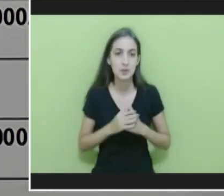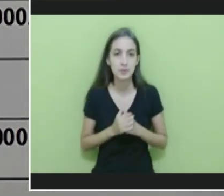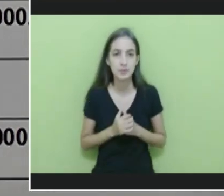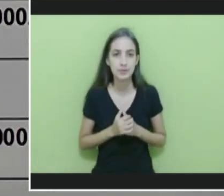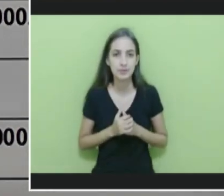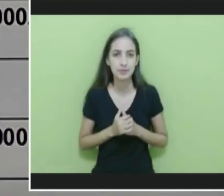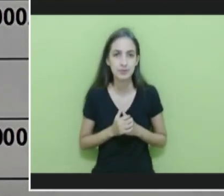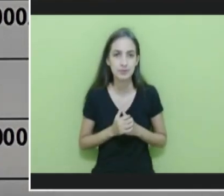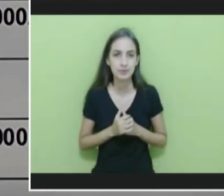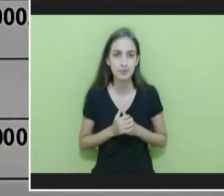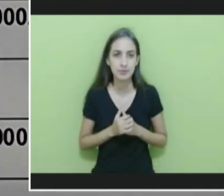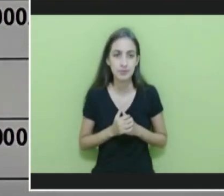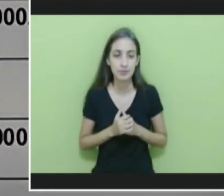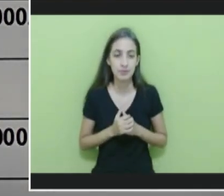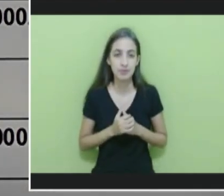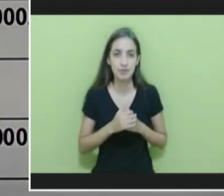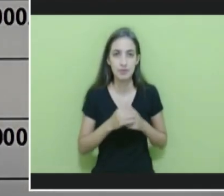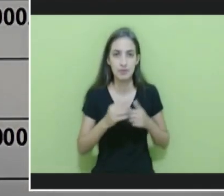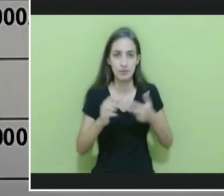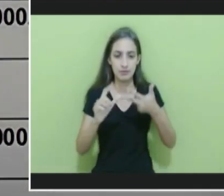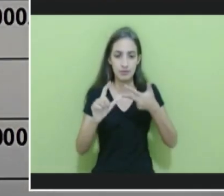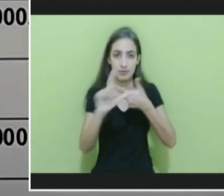Para o Poder Legislativo, R$